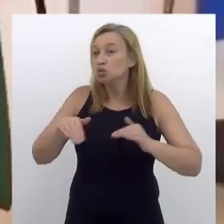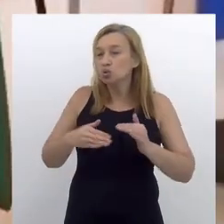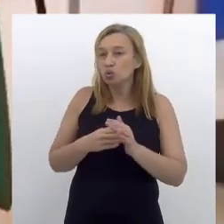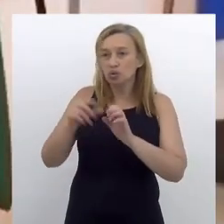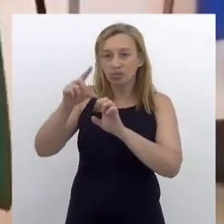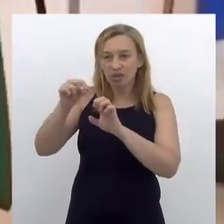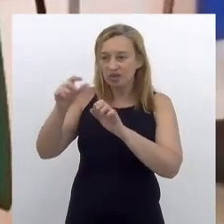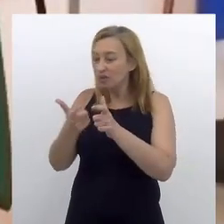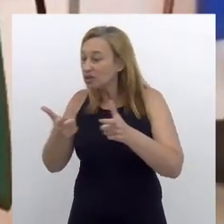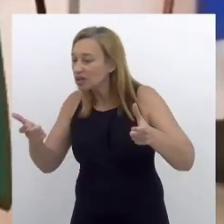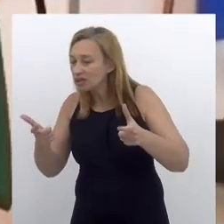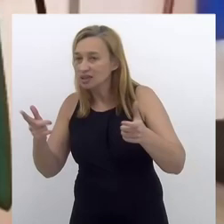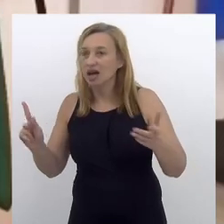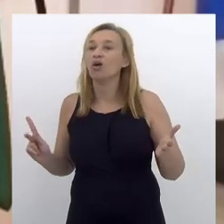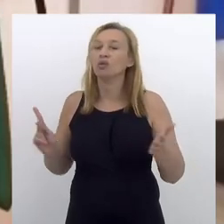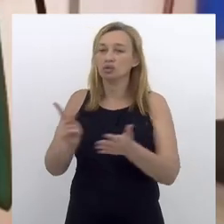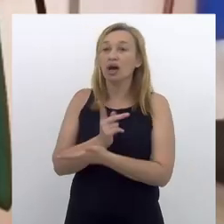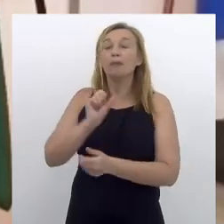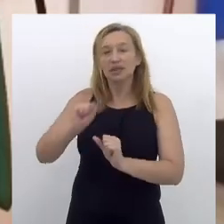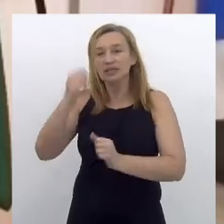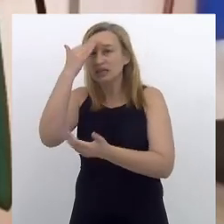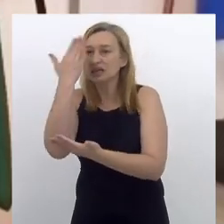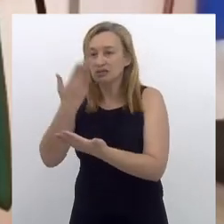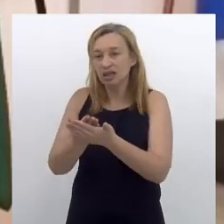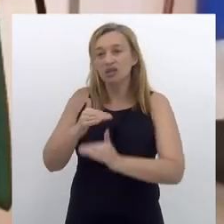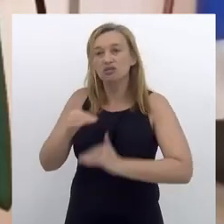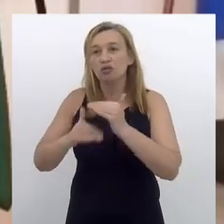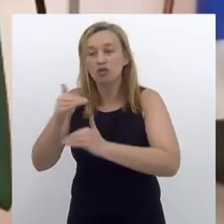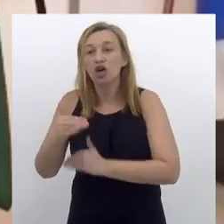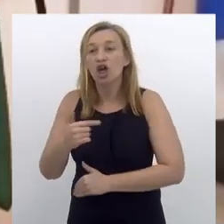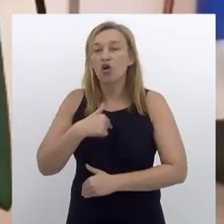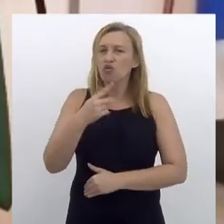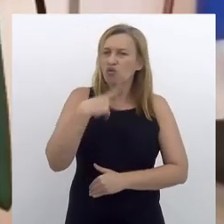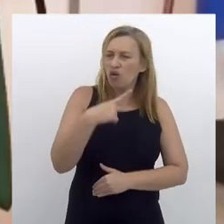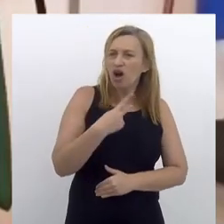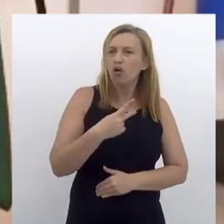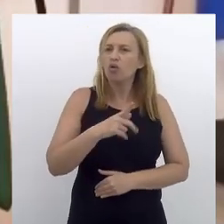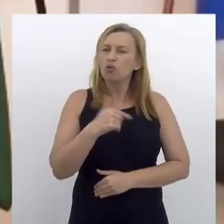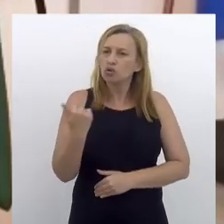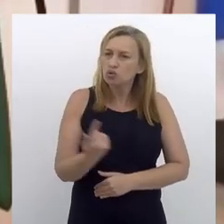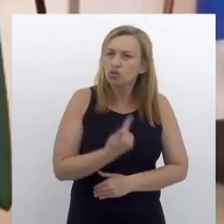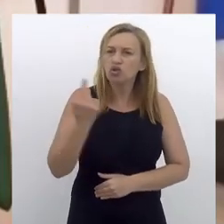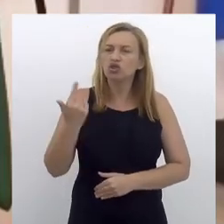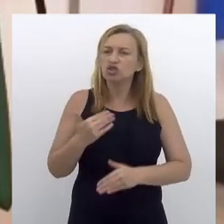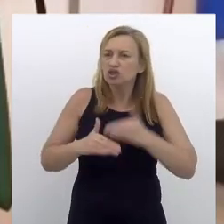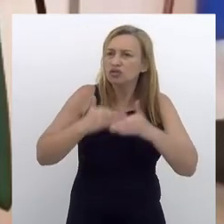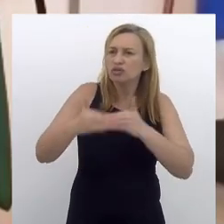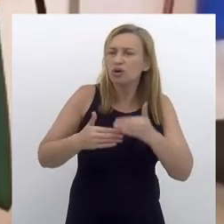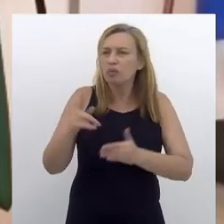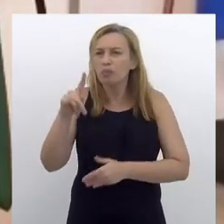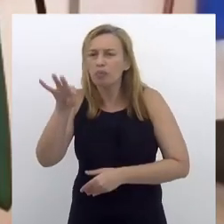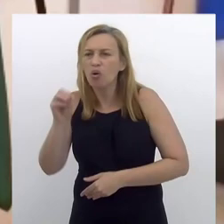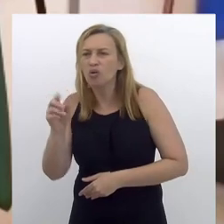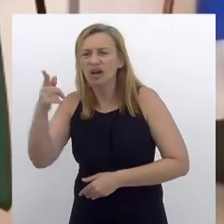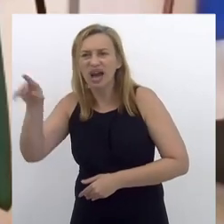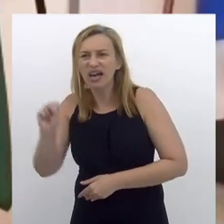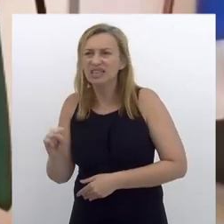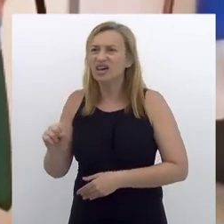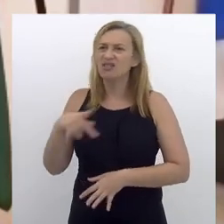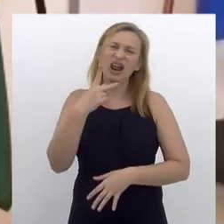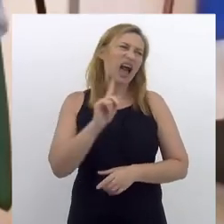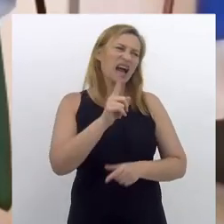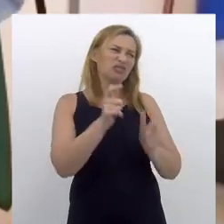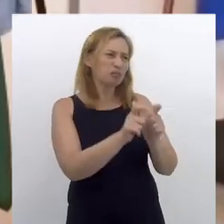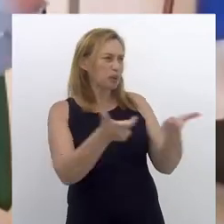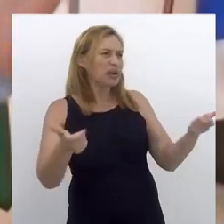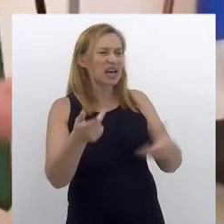Todo grande empreendimento, ele acontece com o sonho. Você tem que acreditar e desenvolver. Eu falo, quando a gente desenvolveu, falava que Paulo Gasquim, falava,